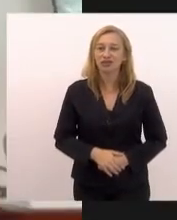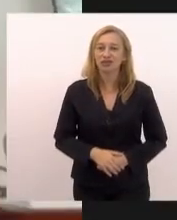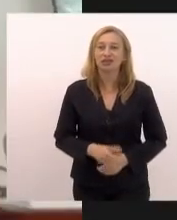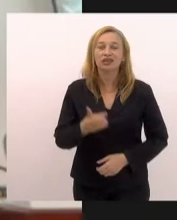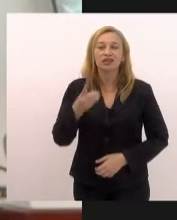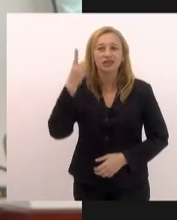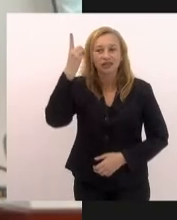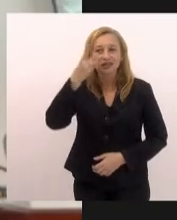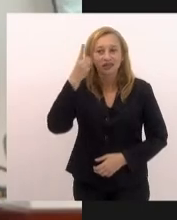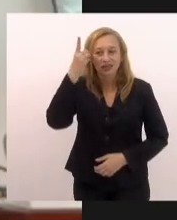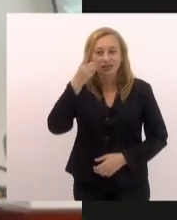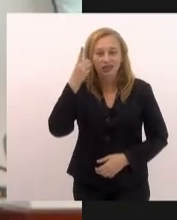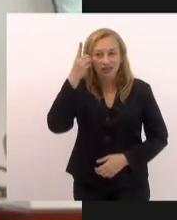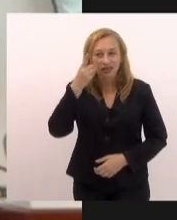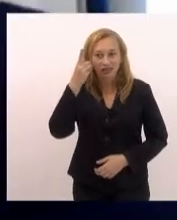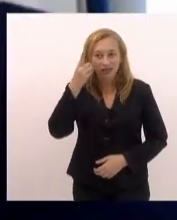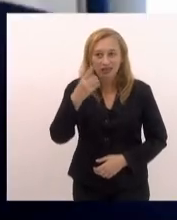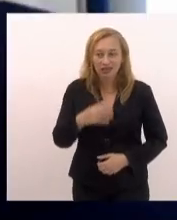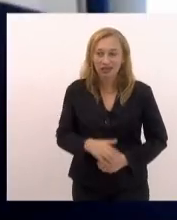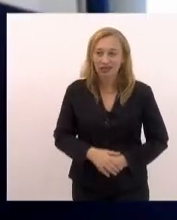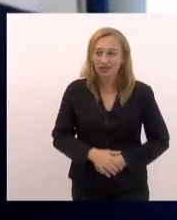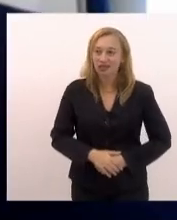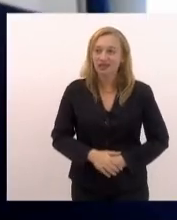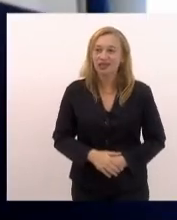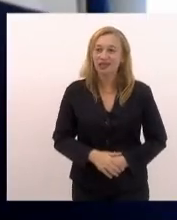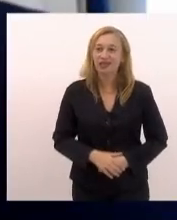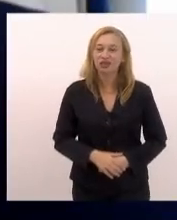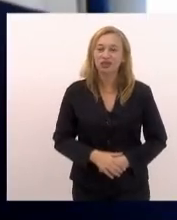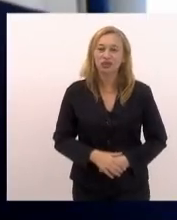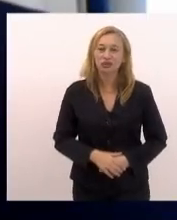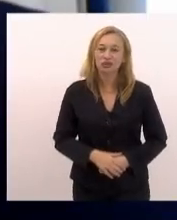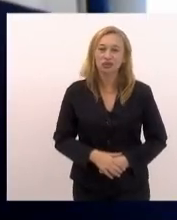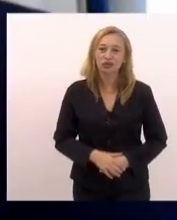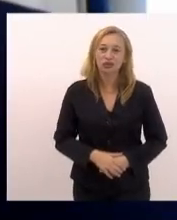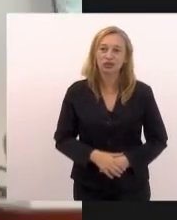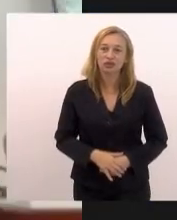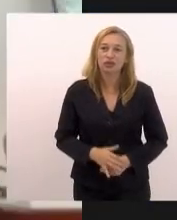Deputado Flávio, Vossa Excelência. Obrigado, Tia Ju.